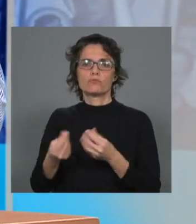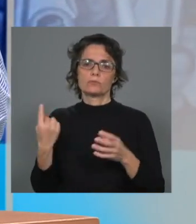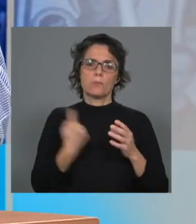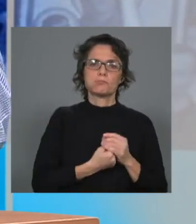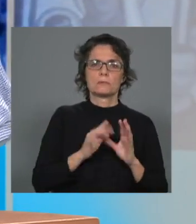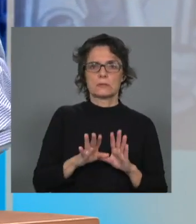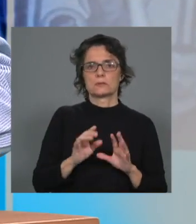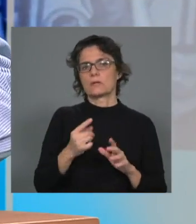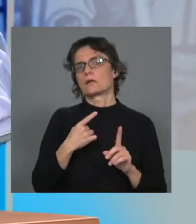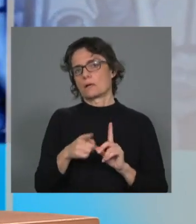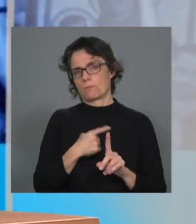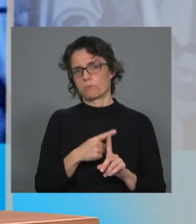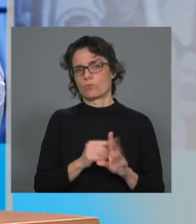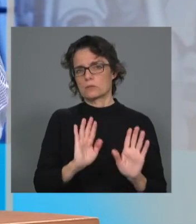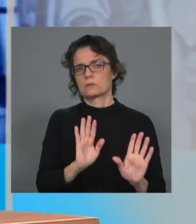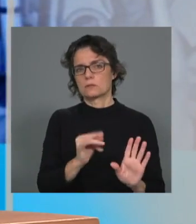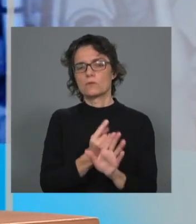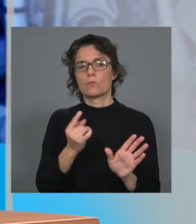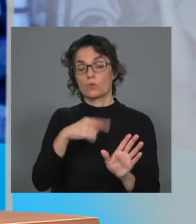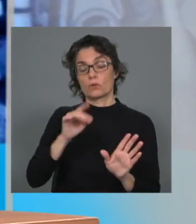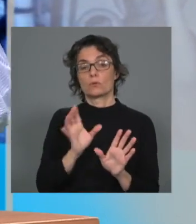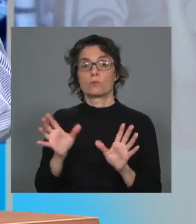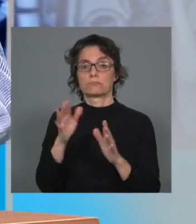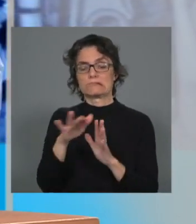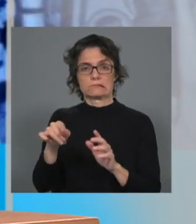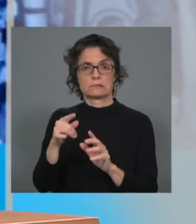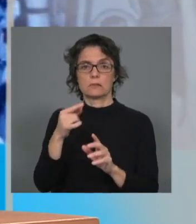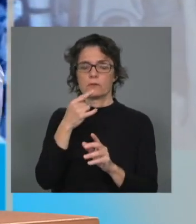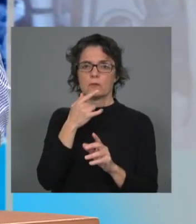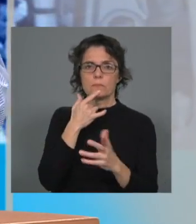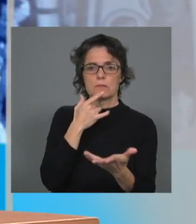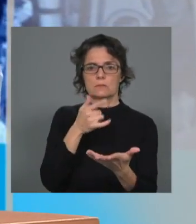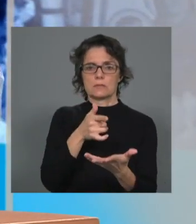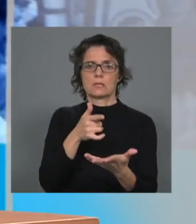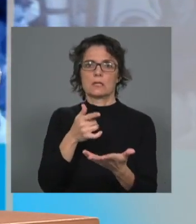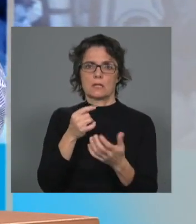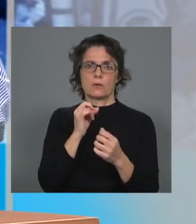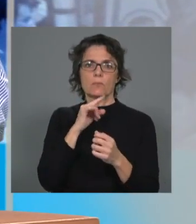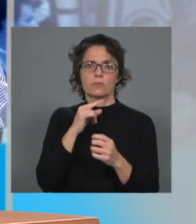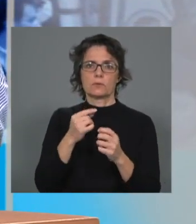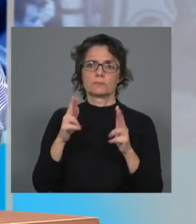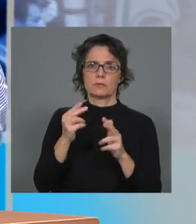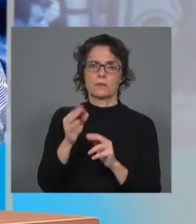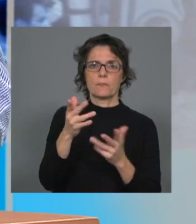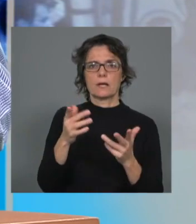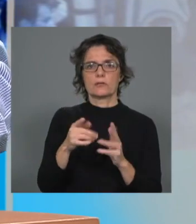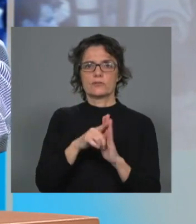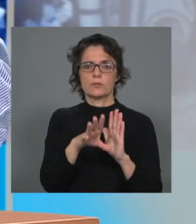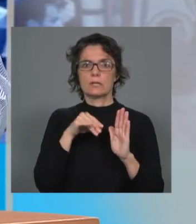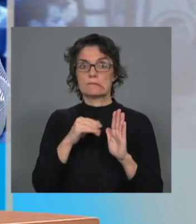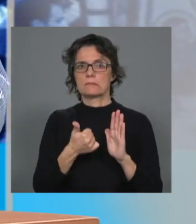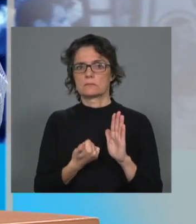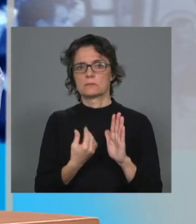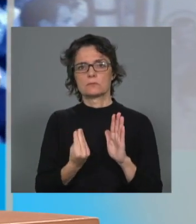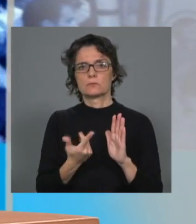isso, que conquanto que a comunidade científica o validasse e parecia que assim era, que a medida podia ser adotada, efetivamente